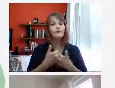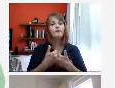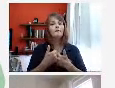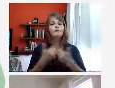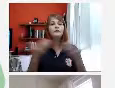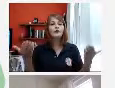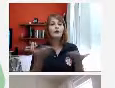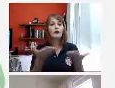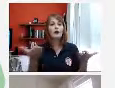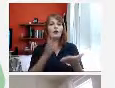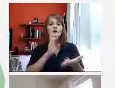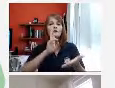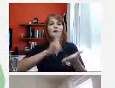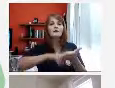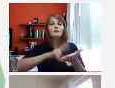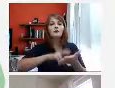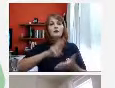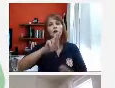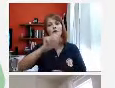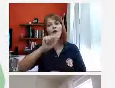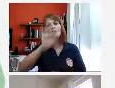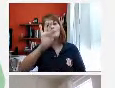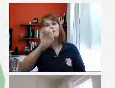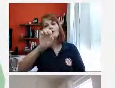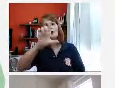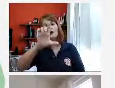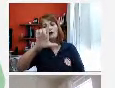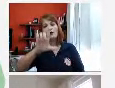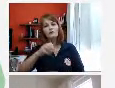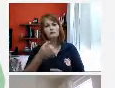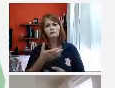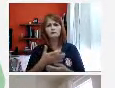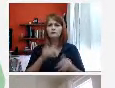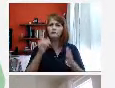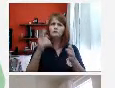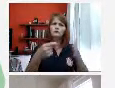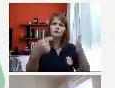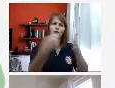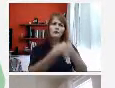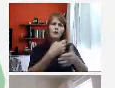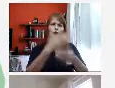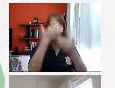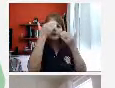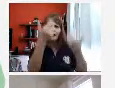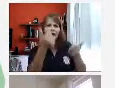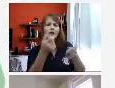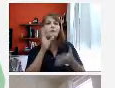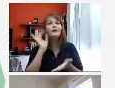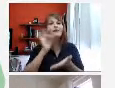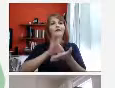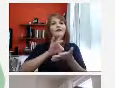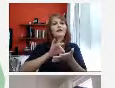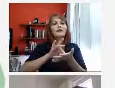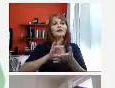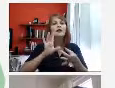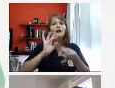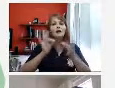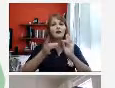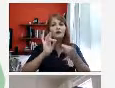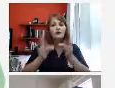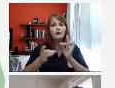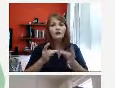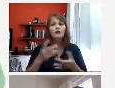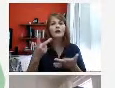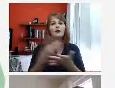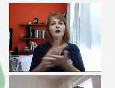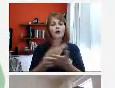agora respondendo então ao Rafael. Obrigado por perguntar também, Rafael. Na verdade, essa oficina, ela ocorreu realmente